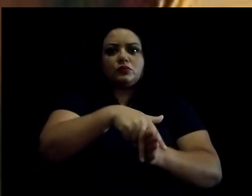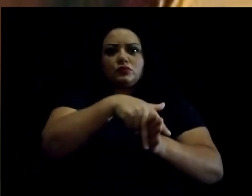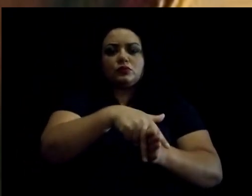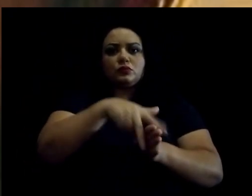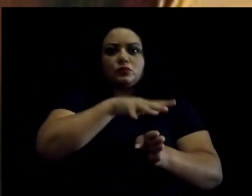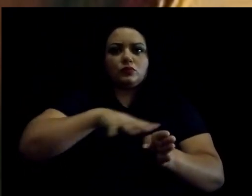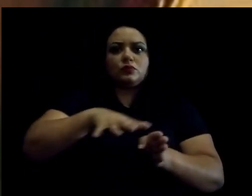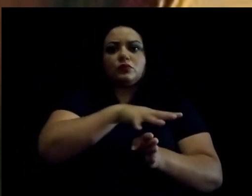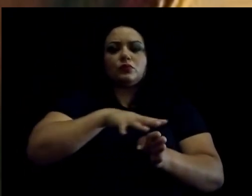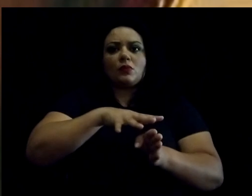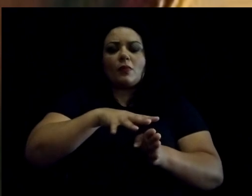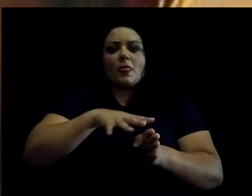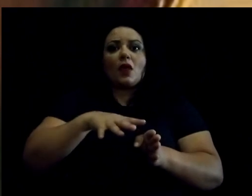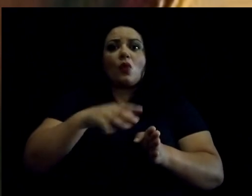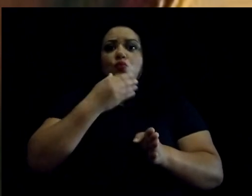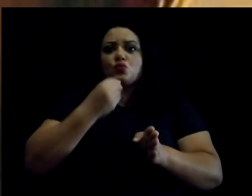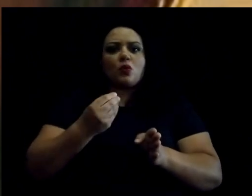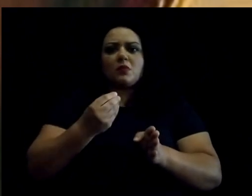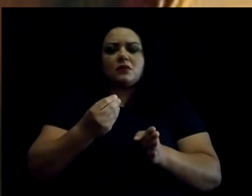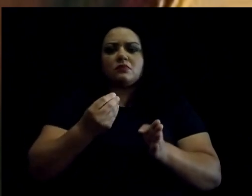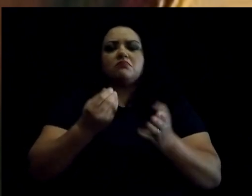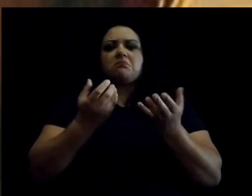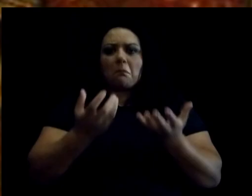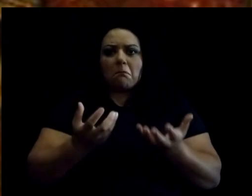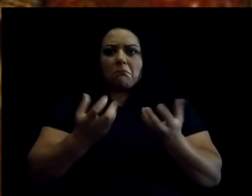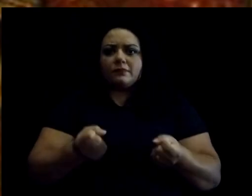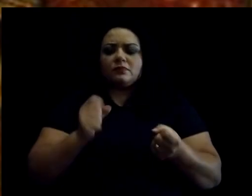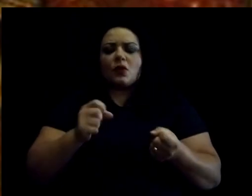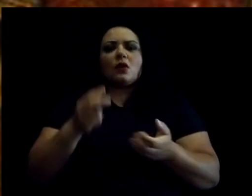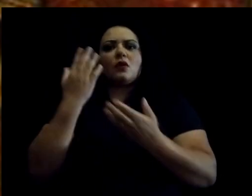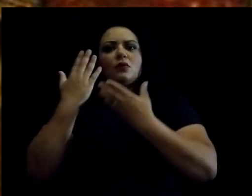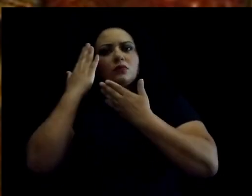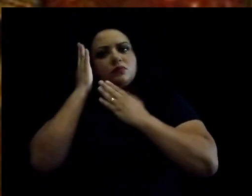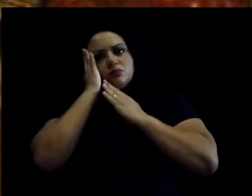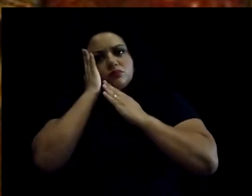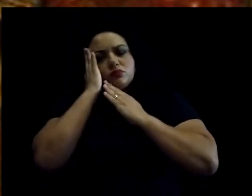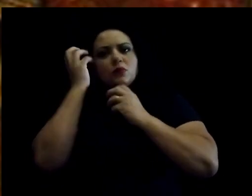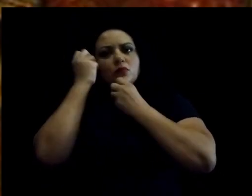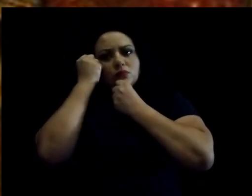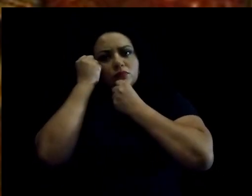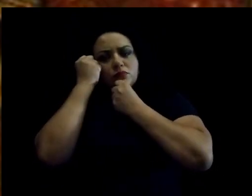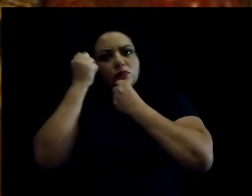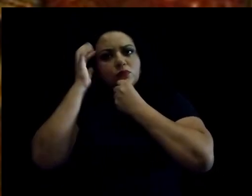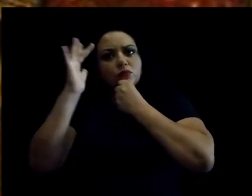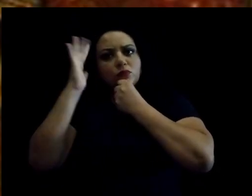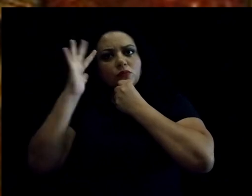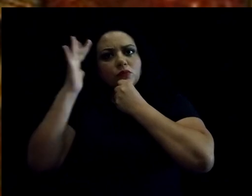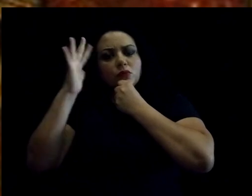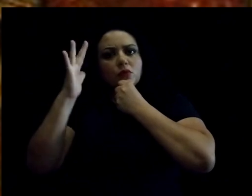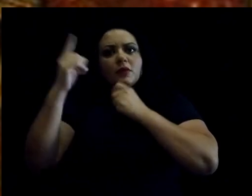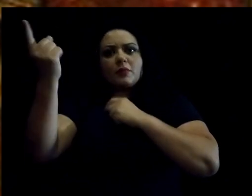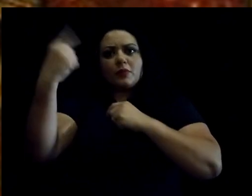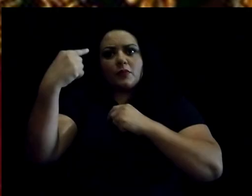continuar. A tropa de poloneses aproveitou para descansar e o líder foi avisado, em um sonho, para deixar a imagem